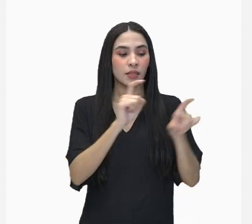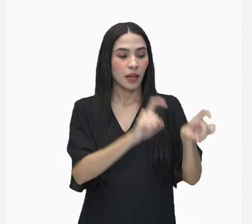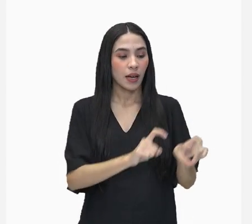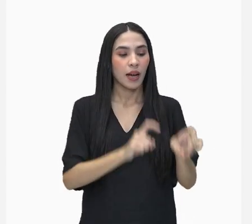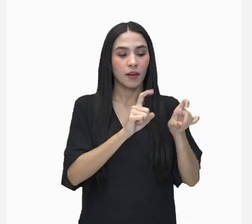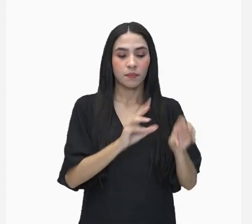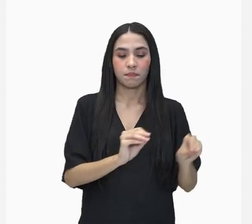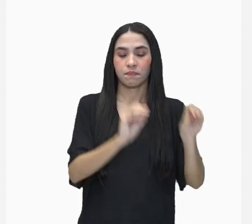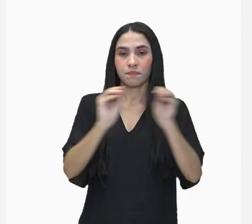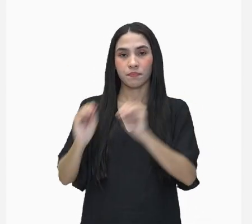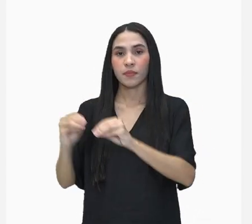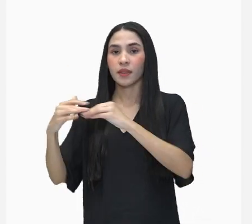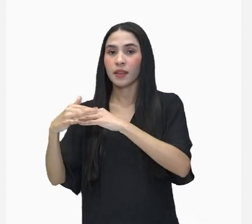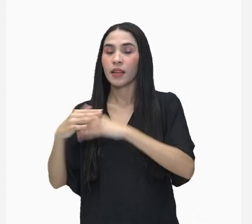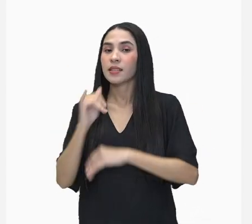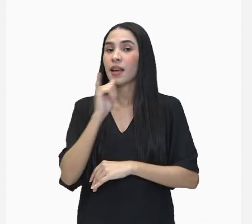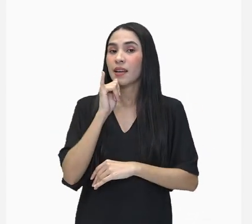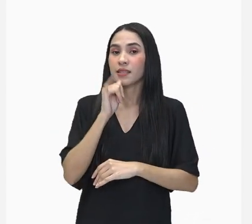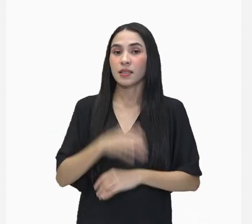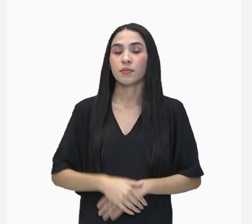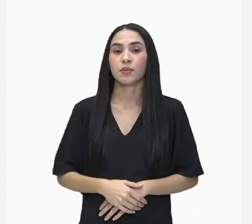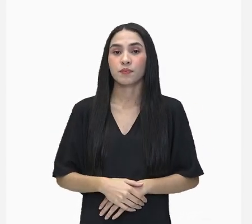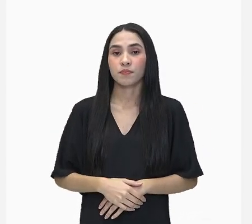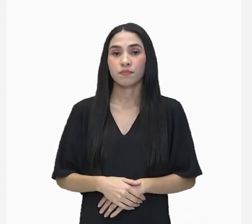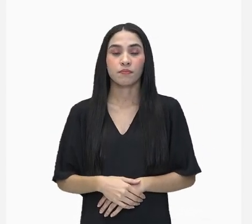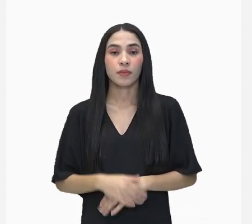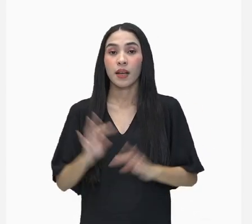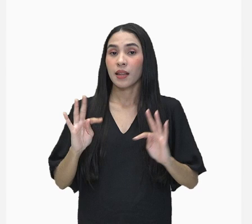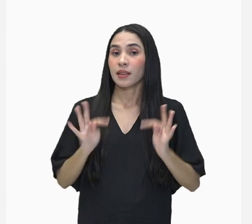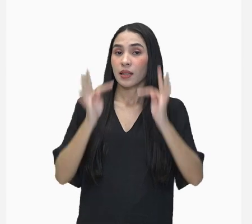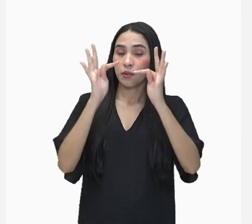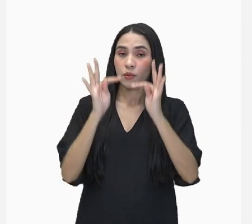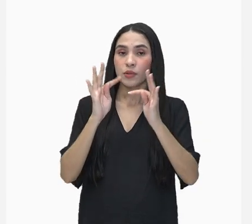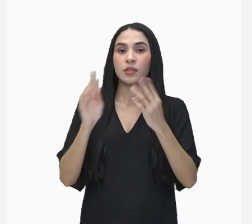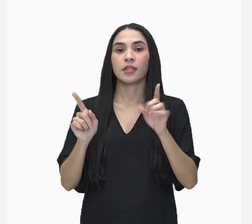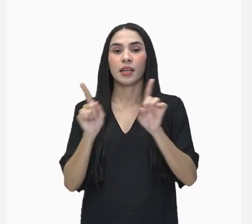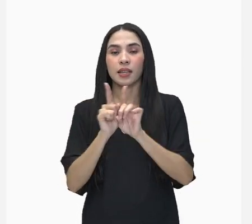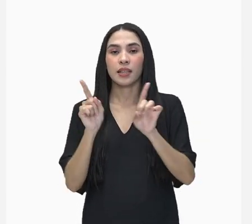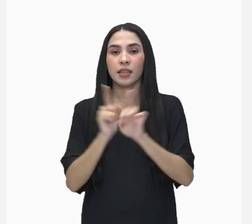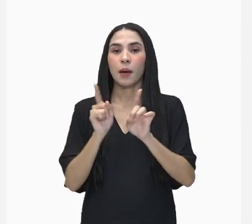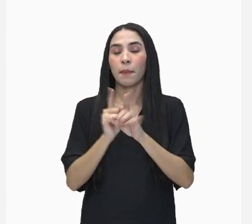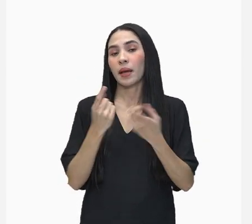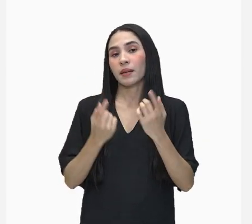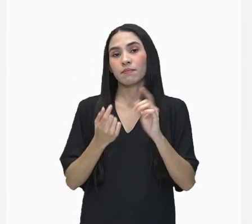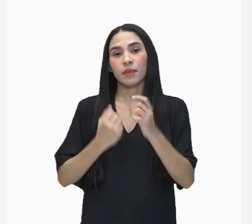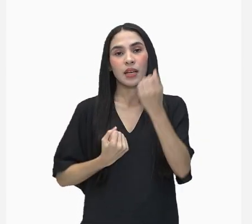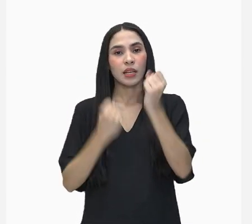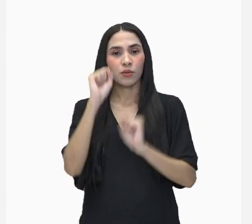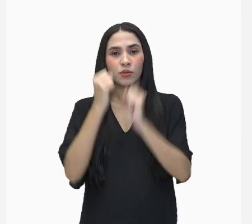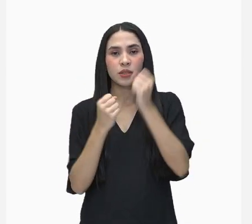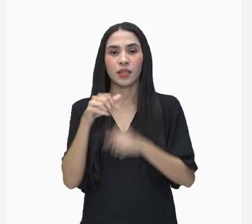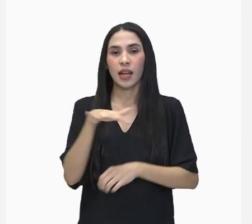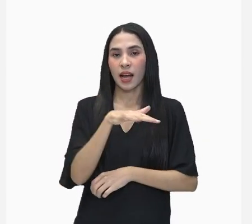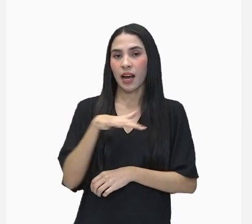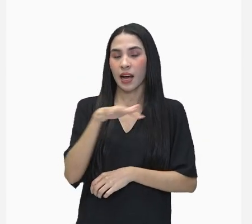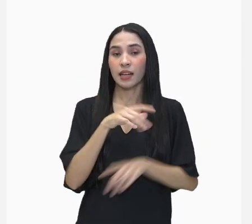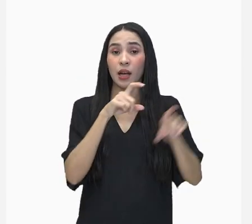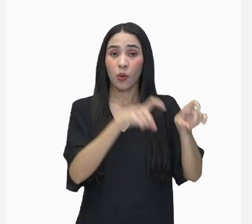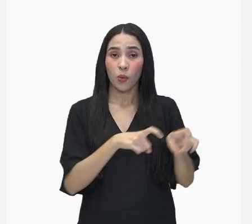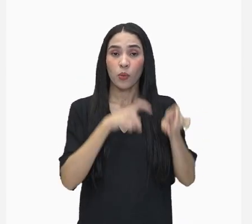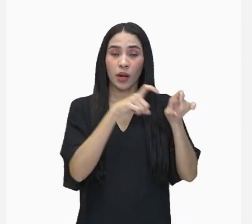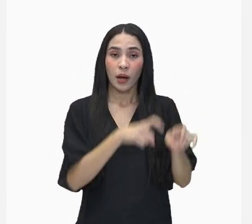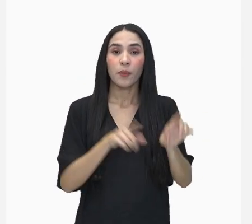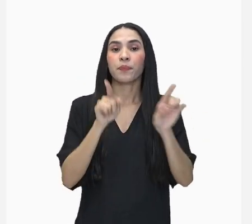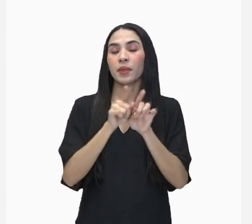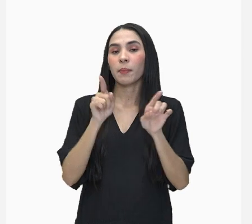área urbana, como, por exemplo, a introdução de tecnologias e maquinários agrícolas lá naquelas áreas rurais, a redução